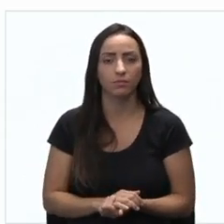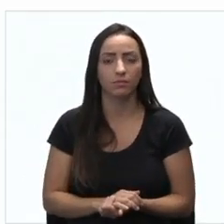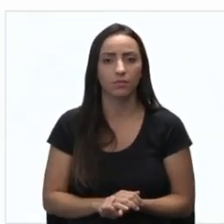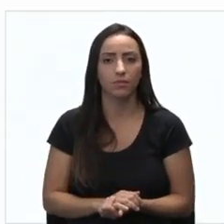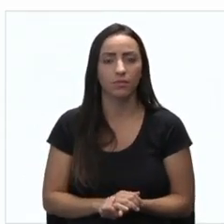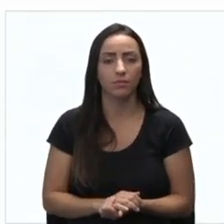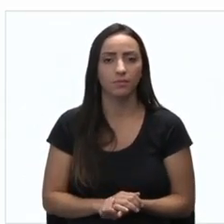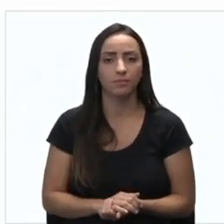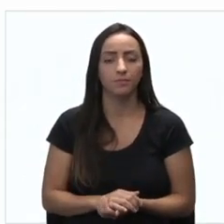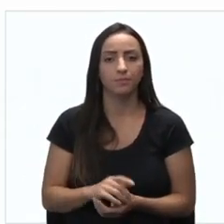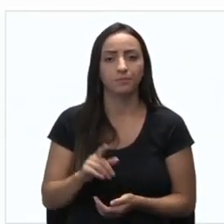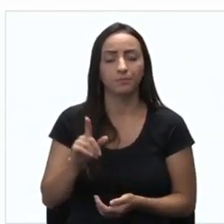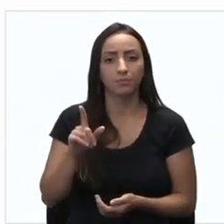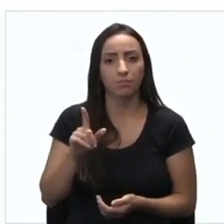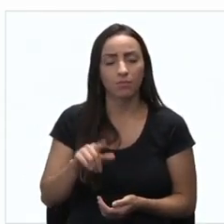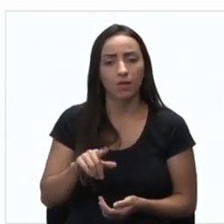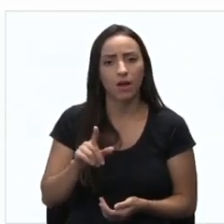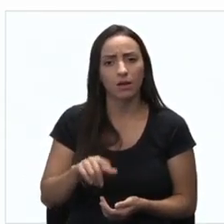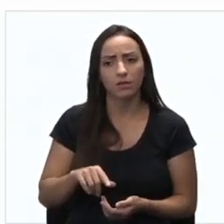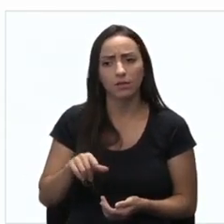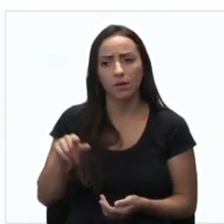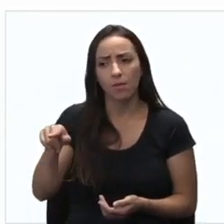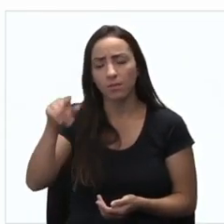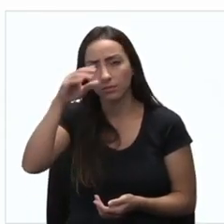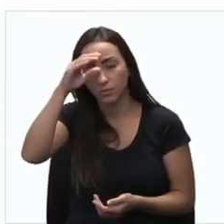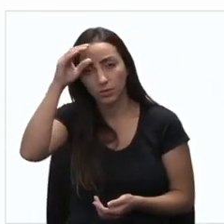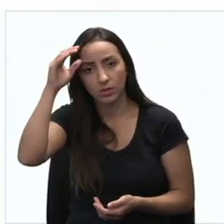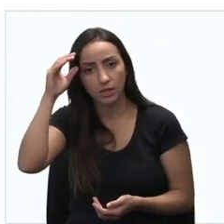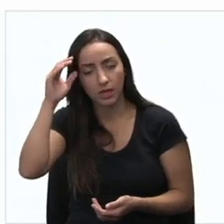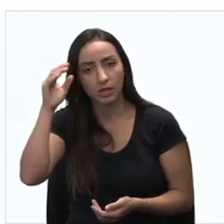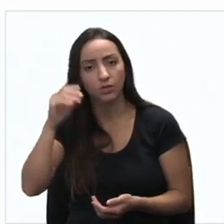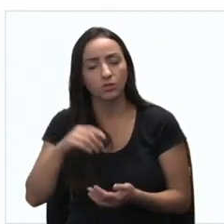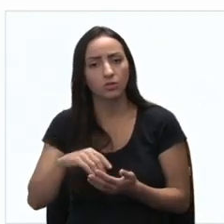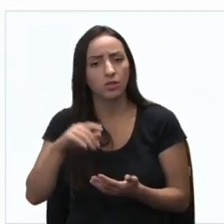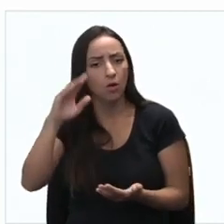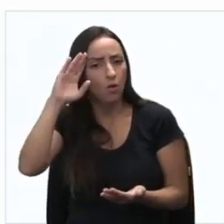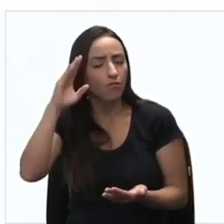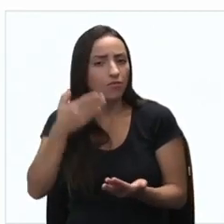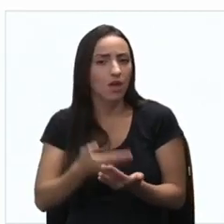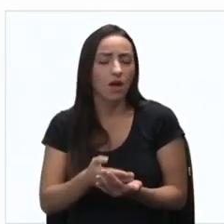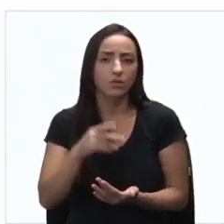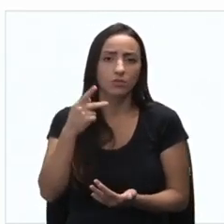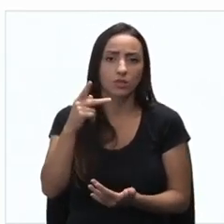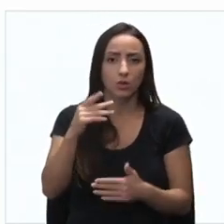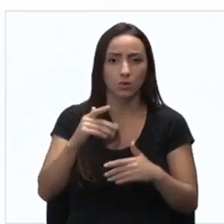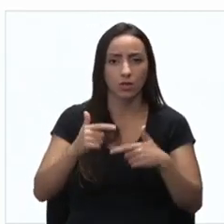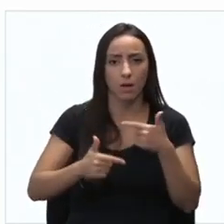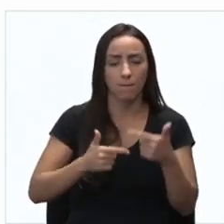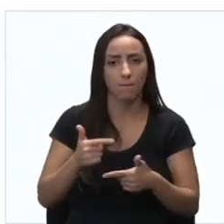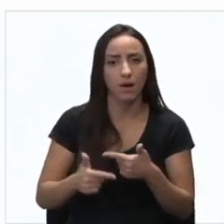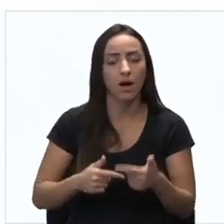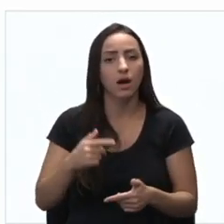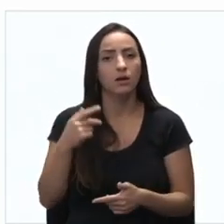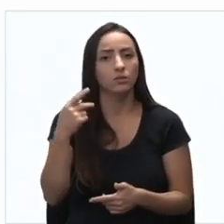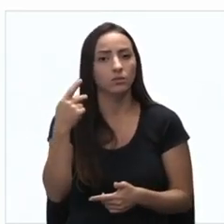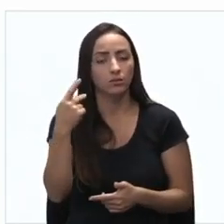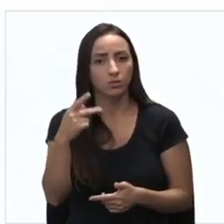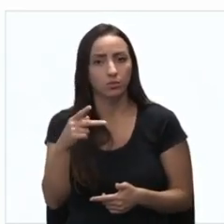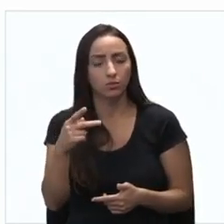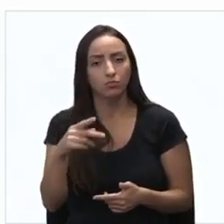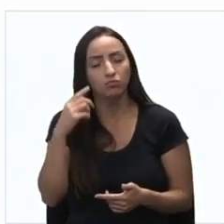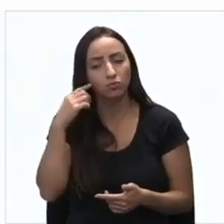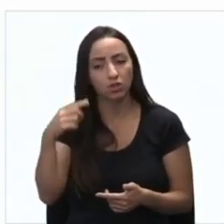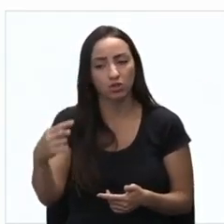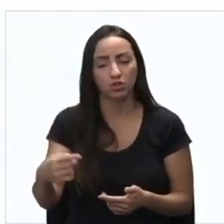a segurança que você vai transmitir aí para o seu cliente dentro da sua atuação, no seu dia